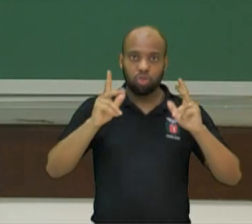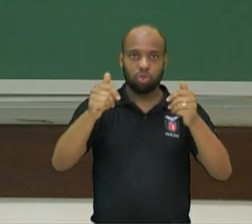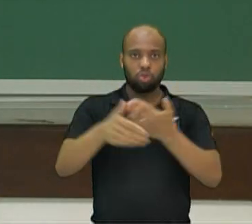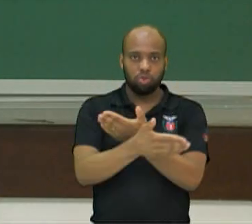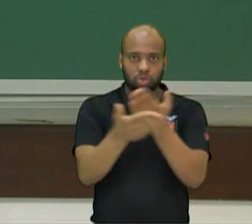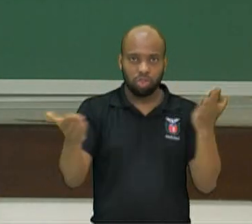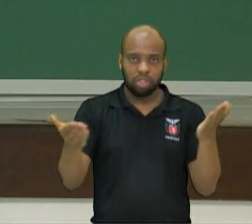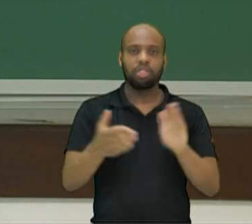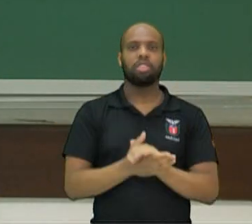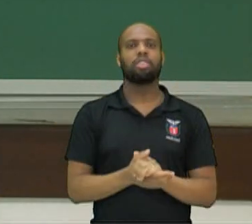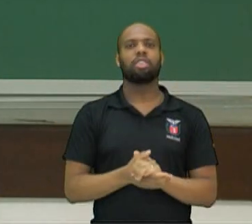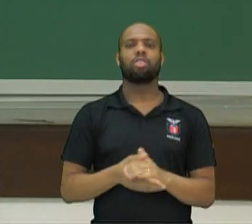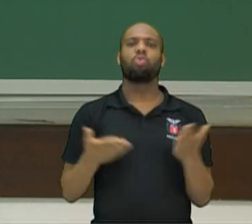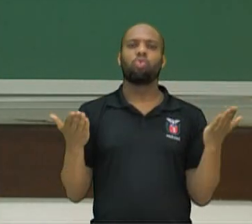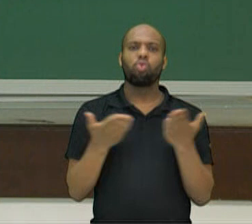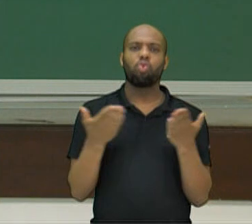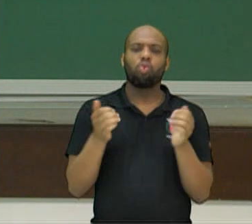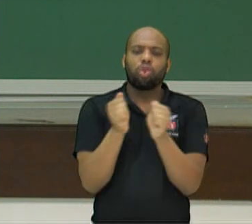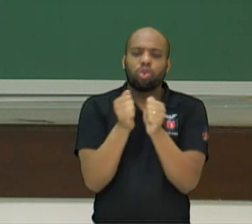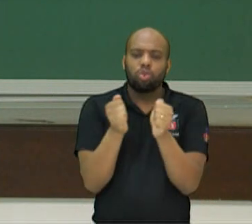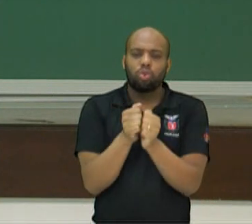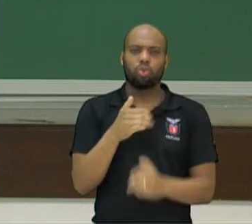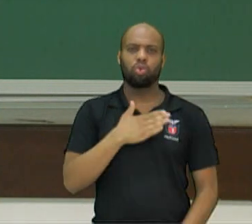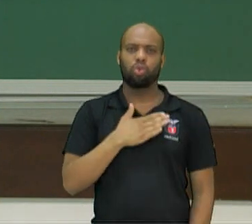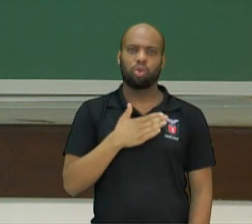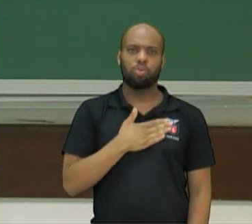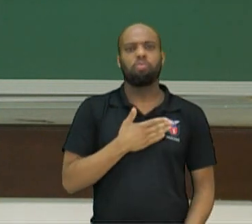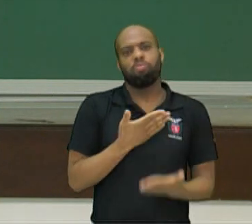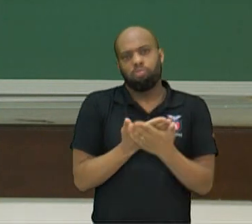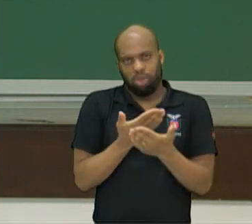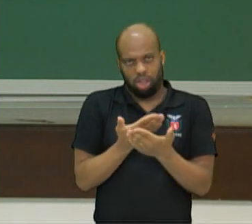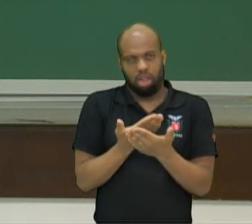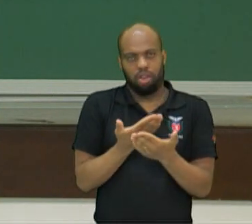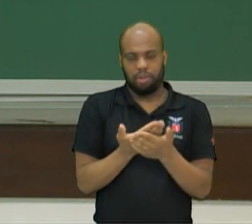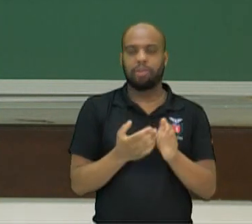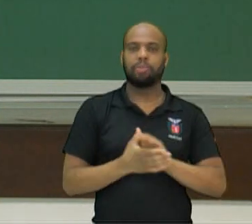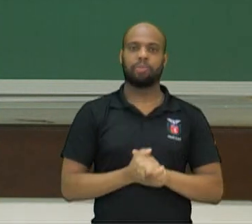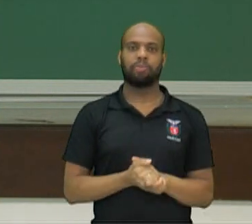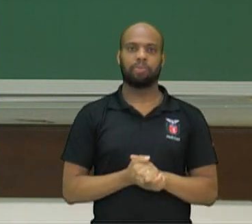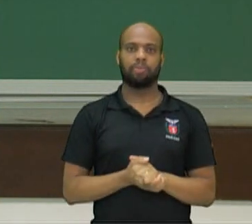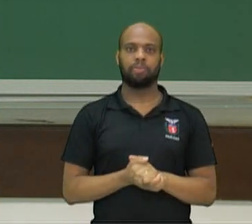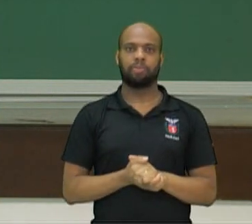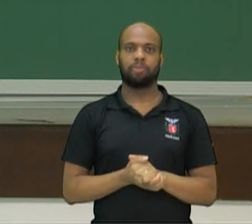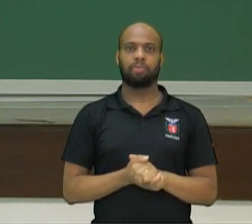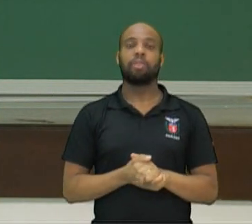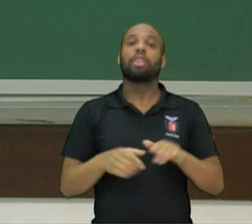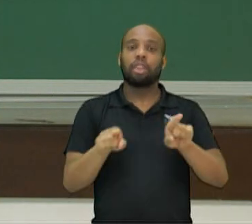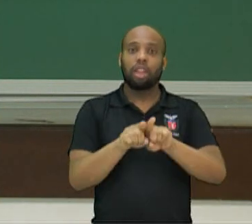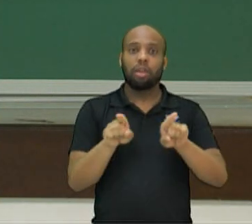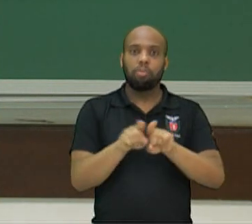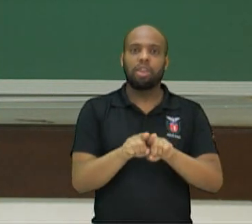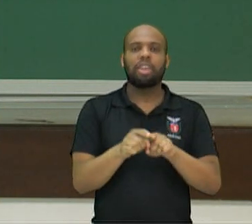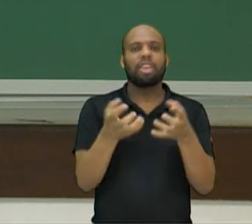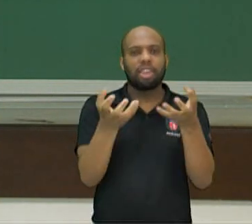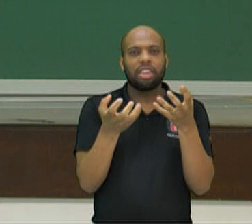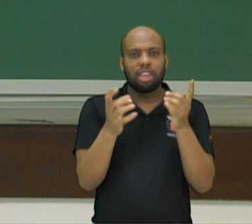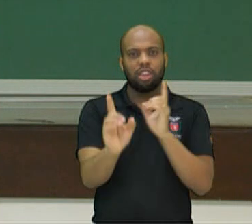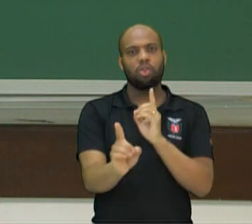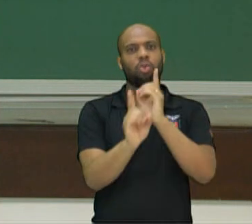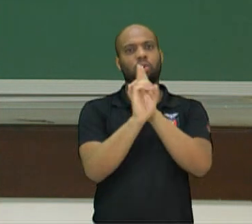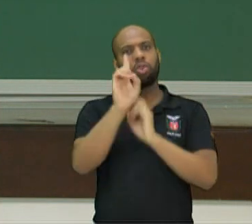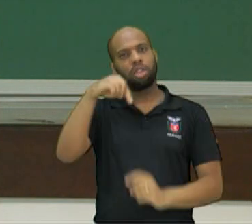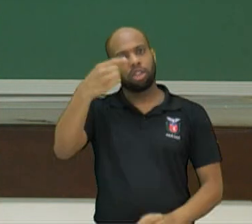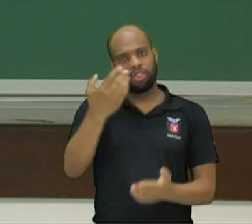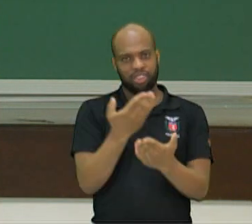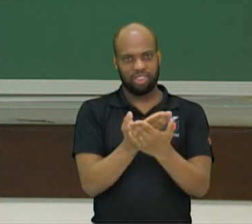todos e a todas que estiveram comigo durante esse período de aula. Eu espero nos encontrarmos na